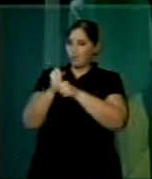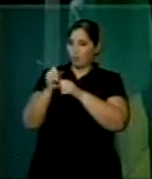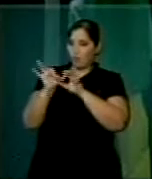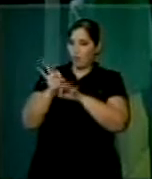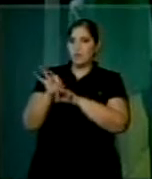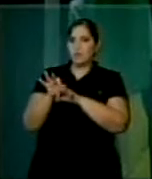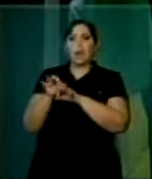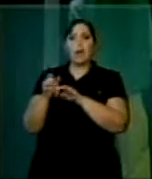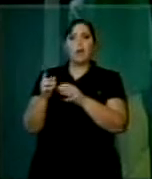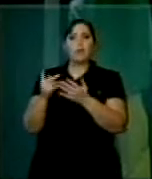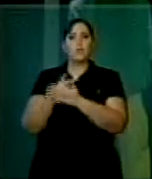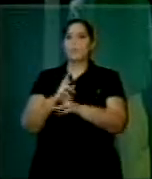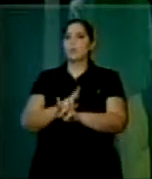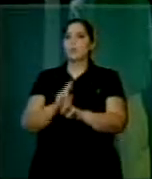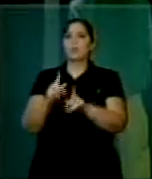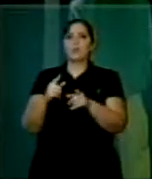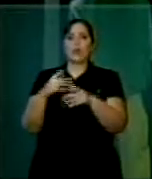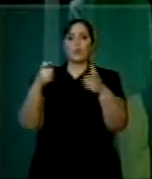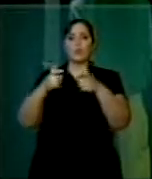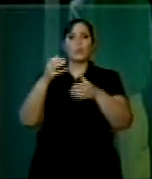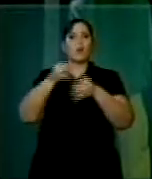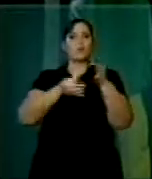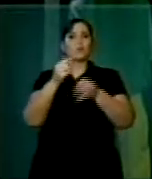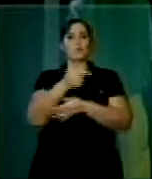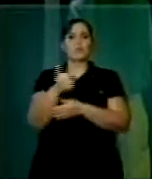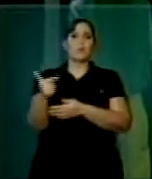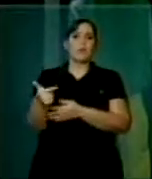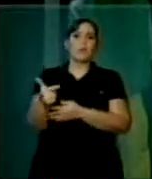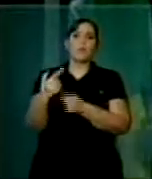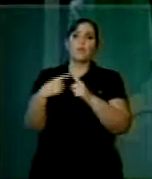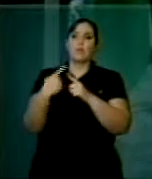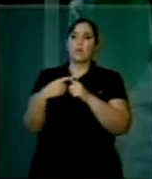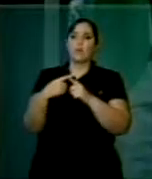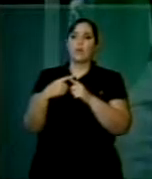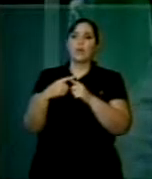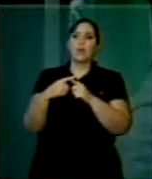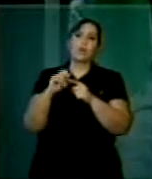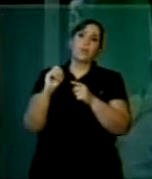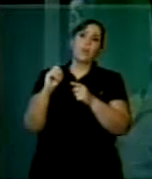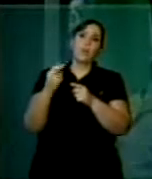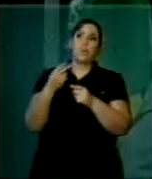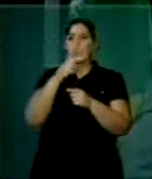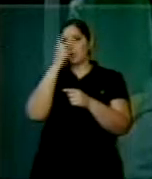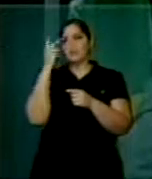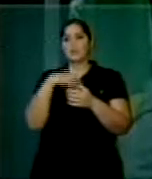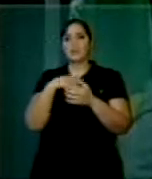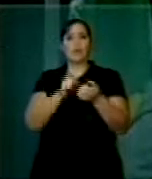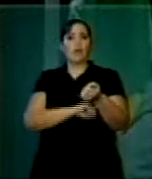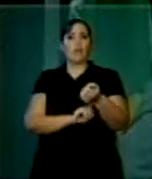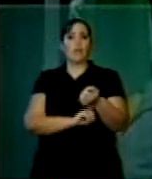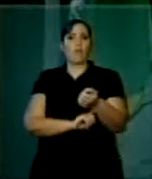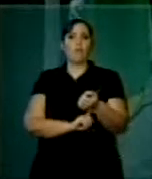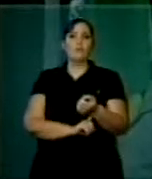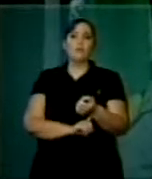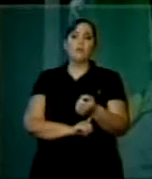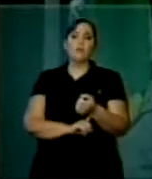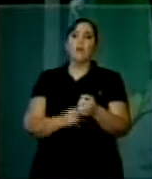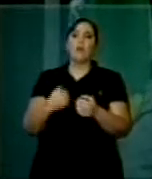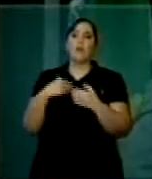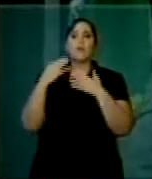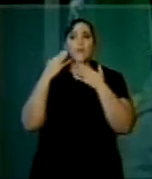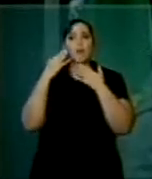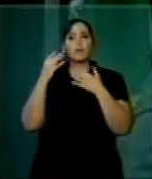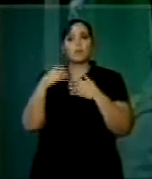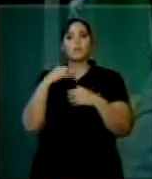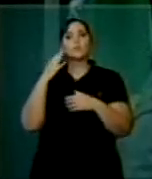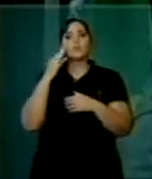criemos um ambiente de injustiça ou de tensão nessa iniciativa. Eu acredito que a intenção é